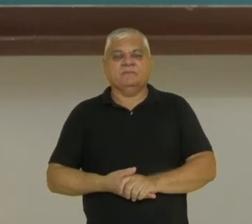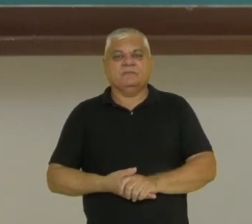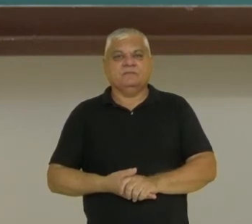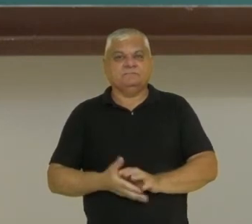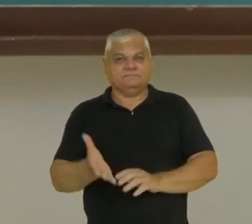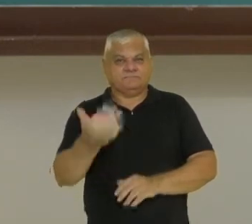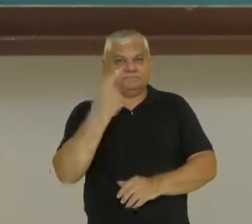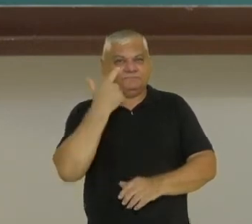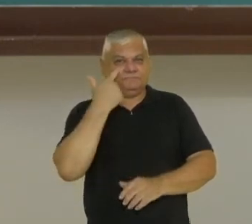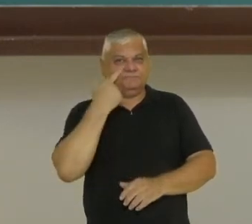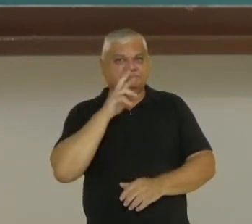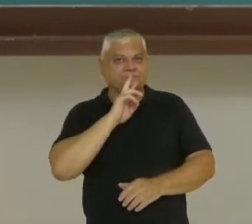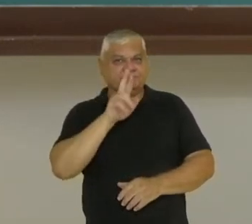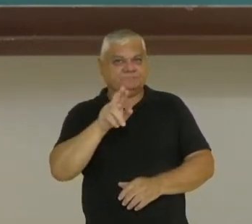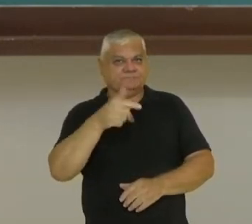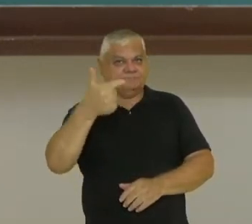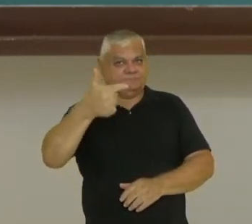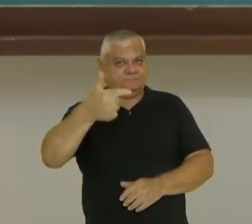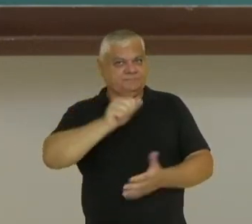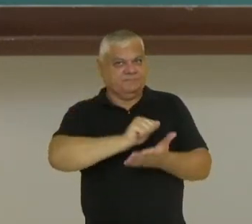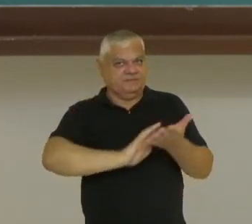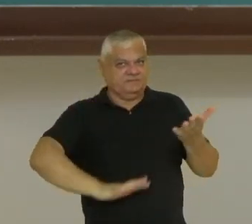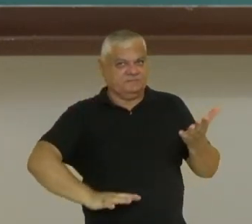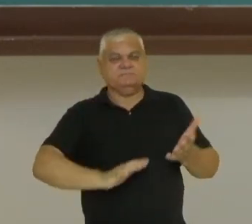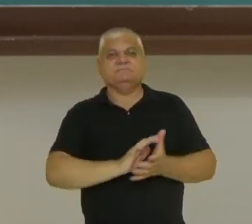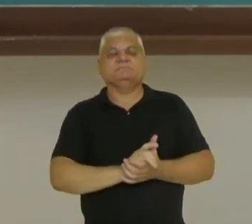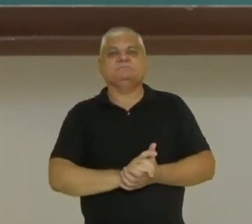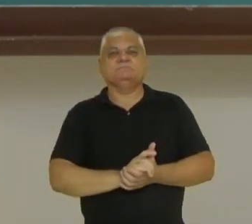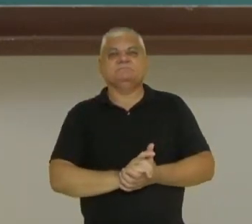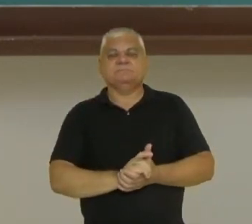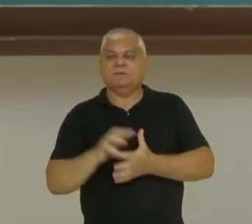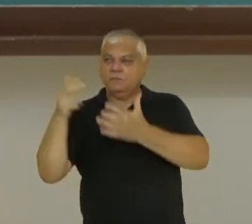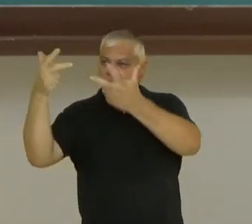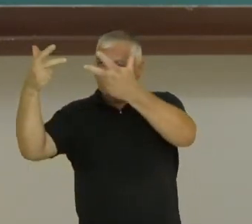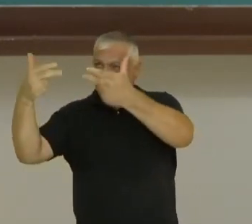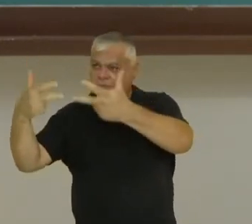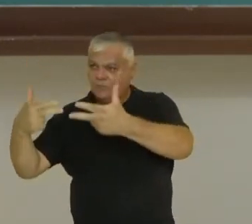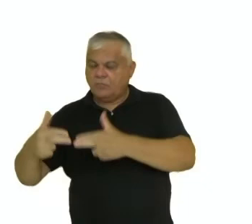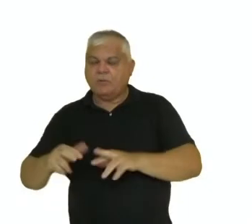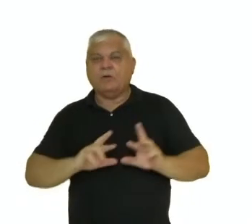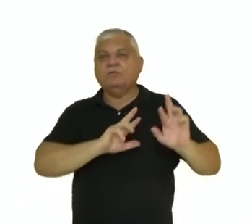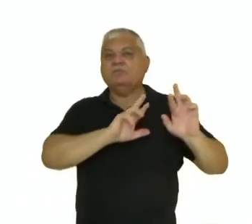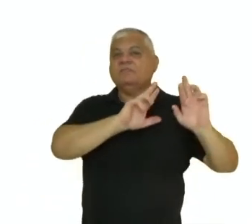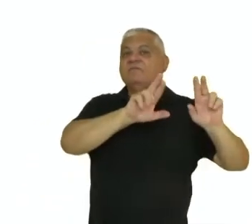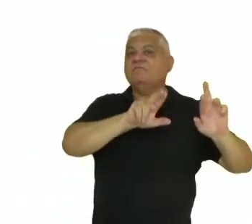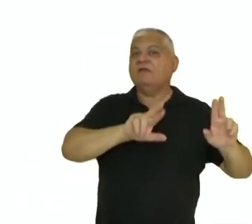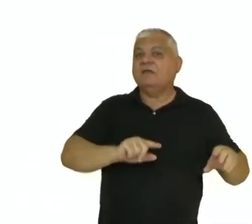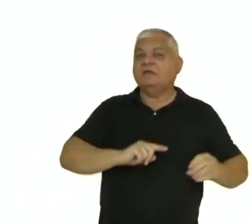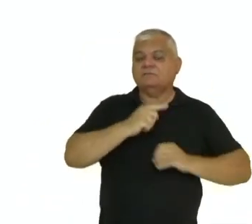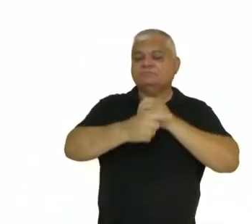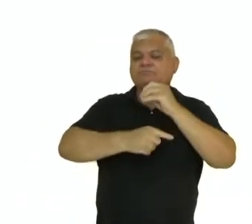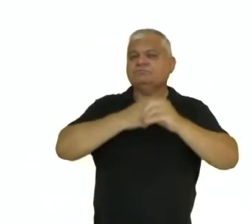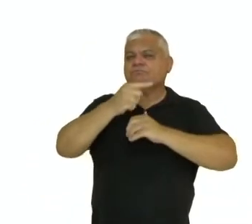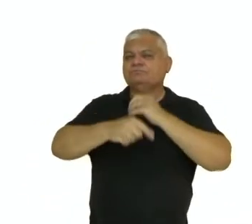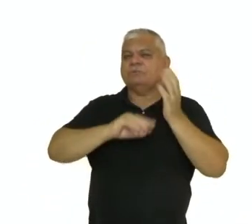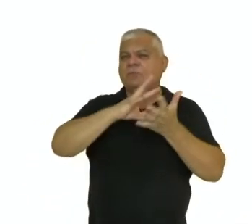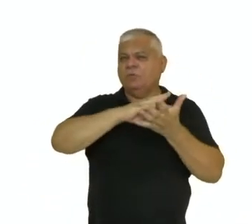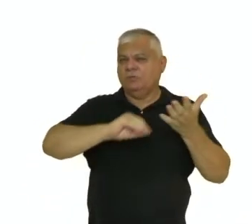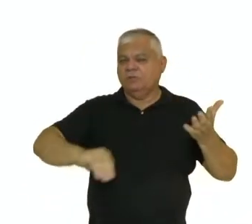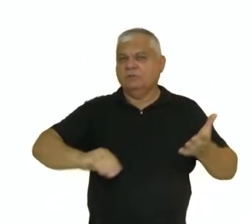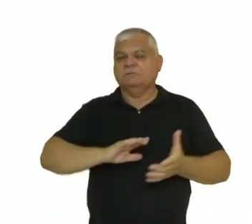Vamos para a correção da atividade 2? Então eu quero saber as semelhanças e as diferenças entre o modelo atômico de Thomson e de